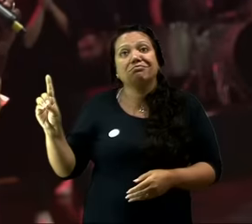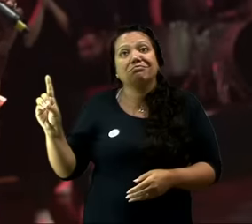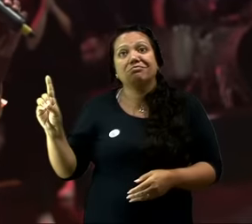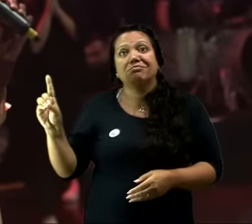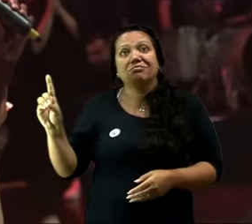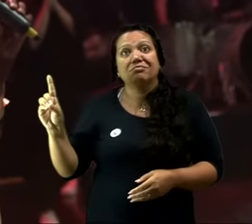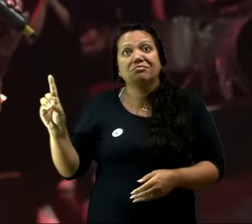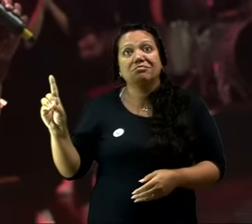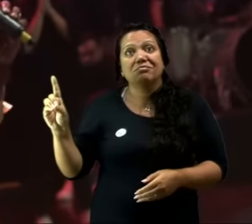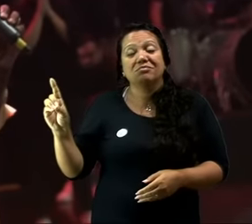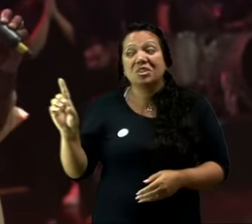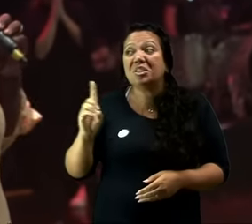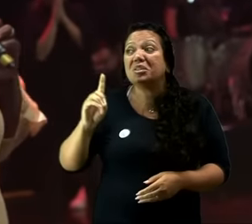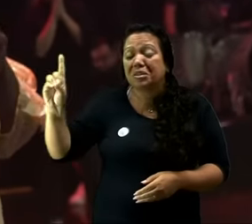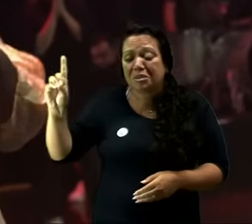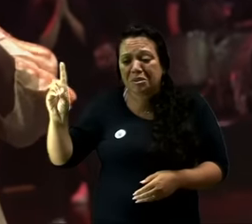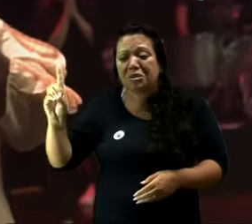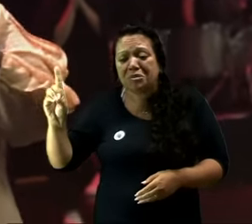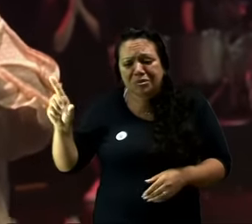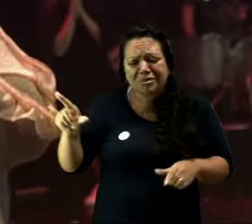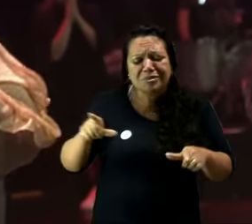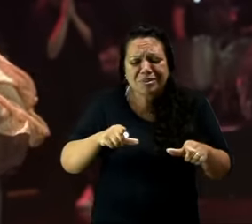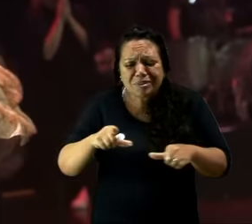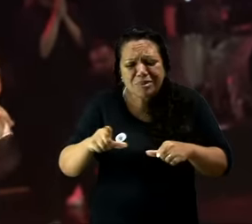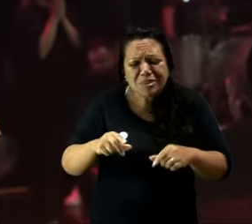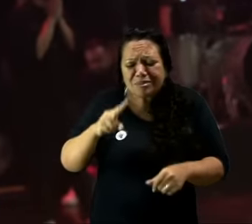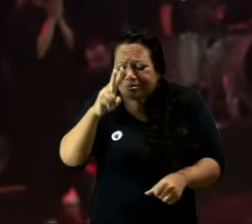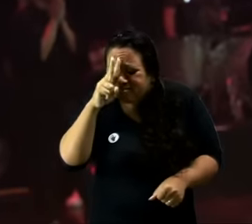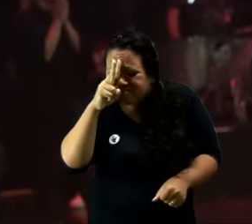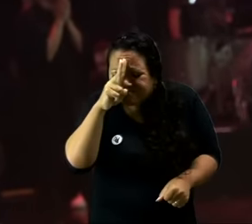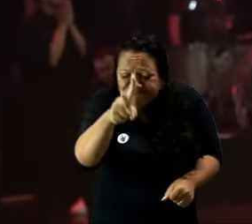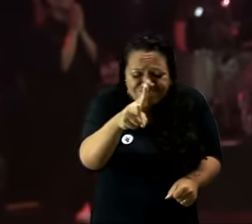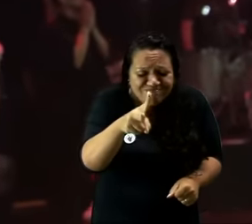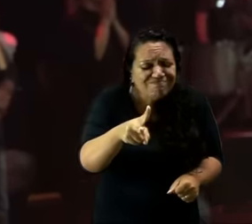Deus está trabalhando de uma maneira tão forte, Felipe,